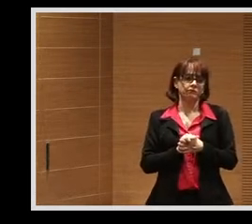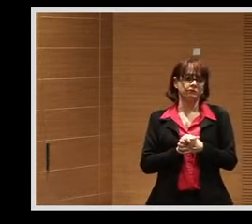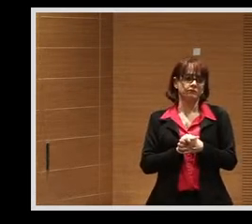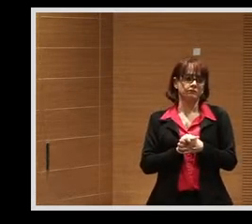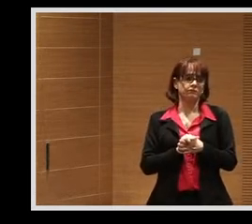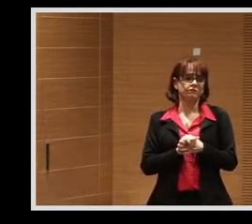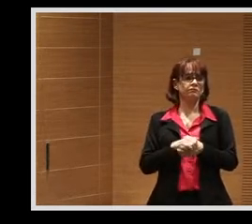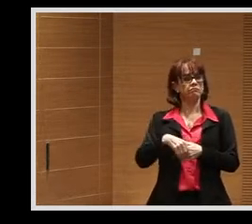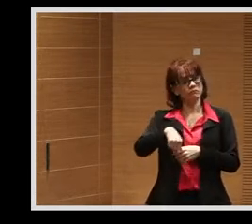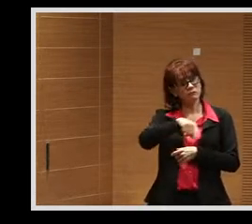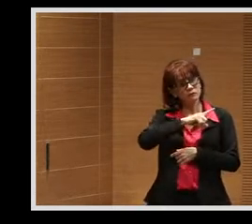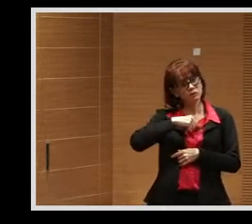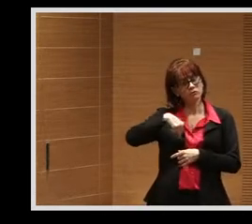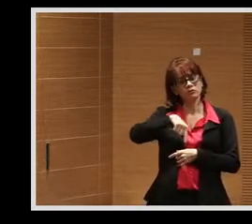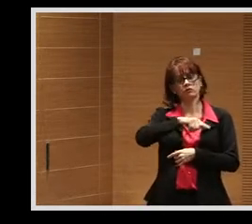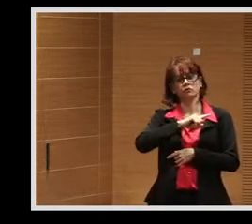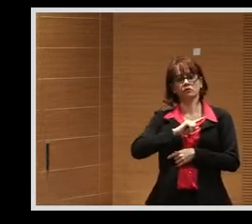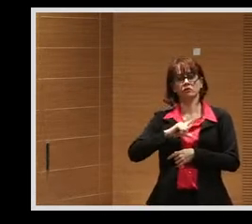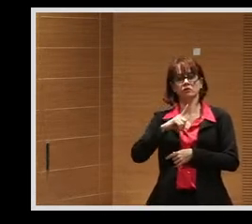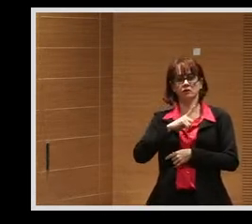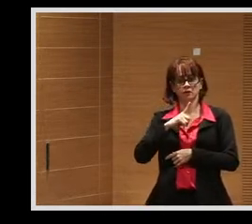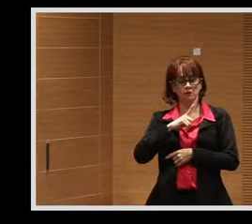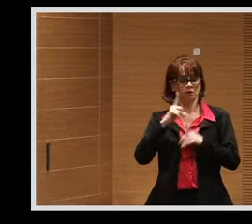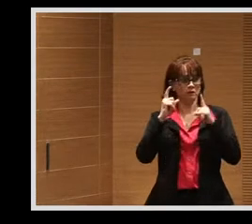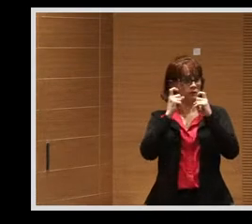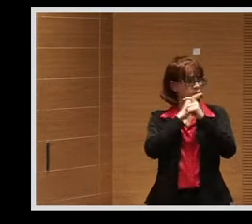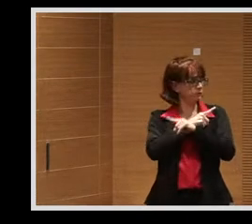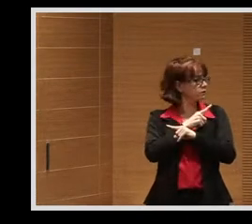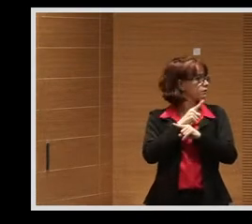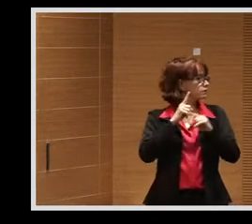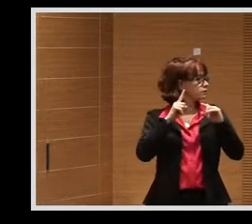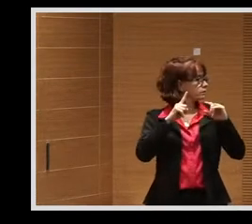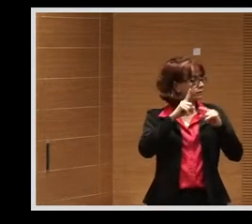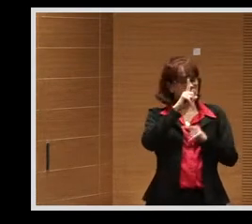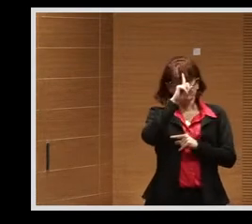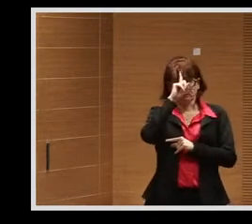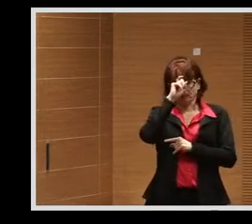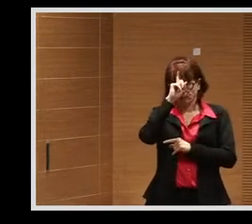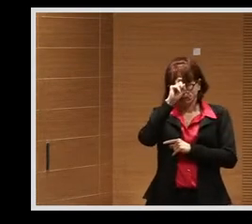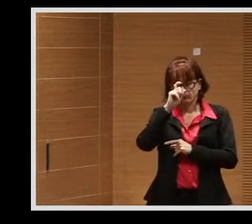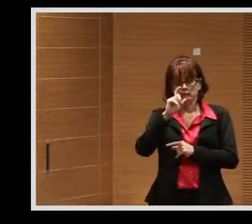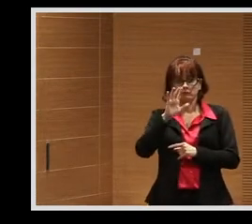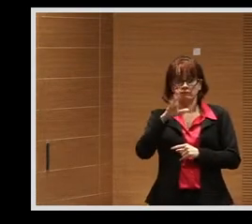A gente tem tido grande dificuldade com o hospital, lá vou falar daqui a pouquinho, mas